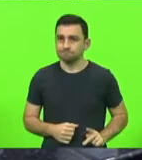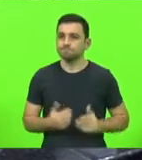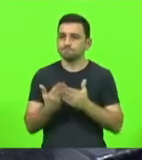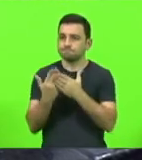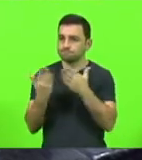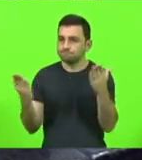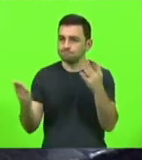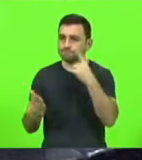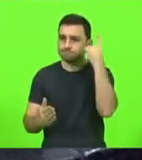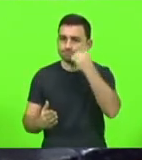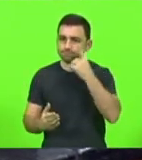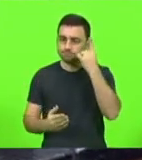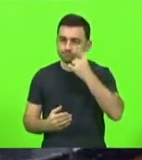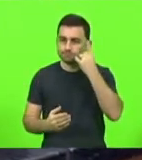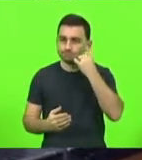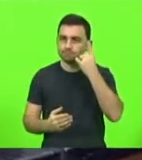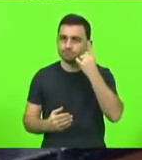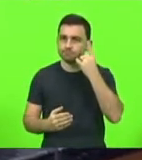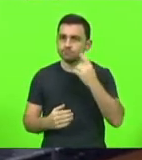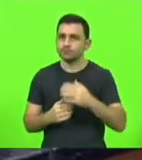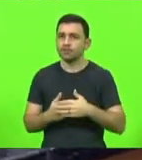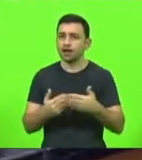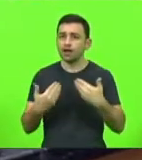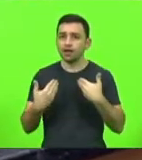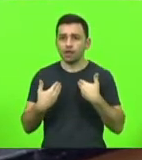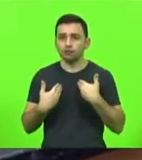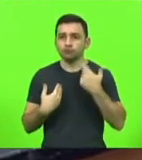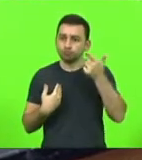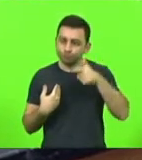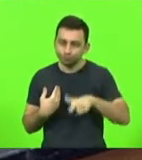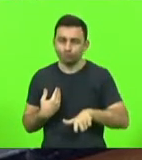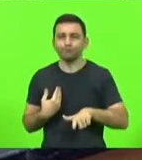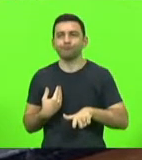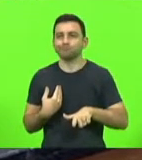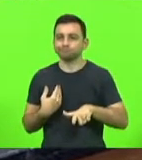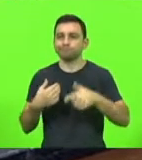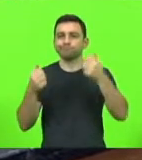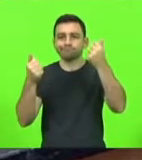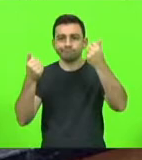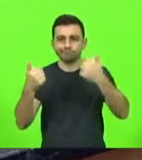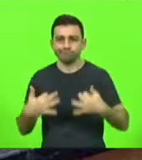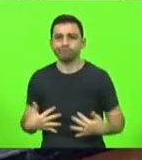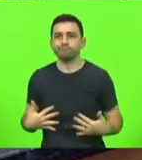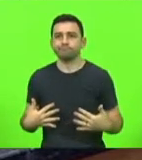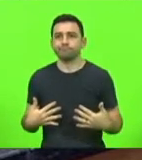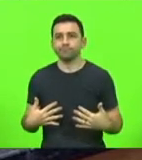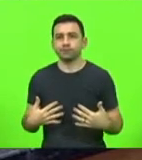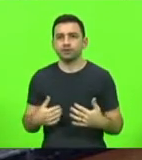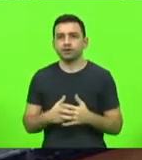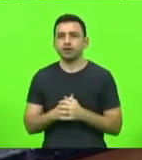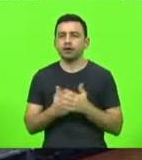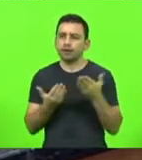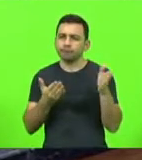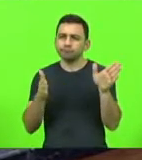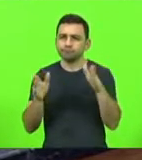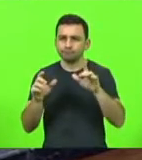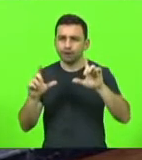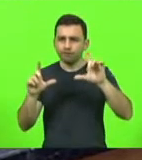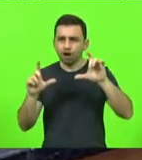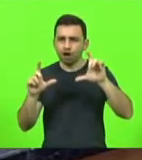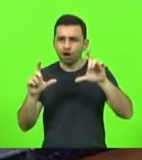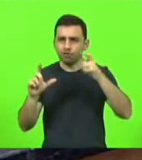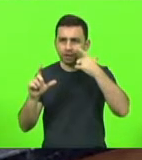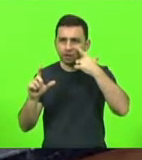deputados, vou me tornar repetitivo aqui nessa casa. Gostaria só que passasse uma imagem que nós